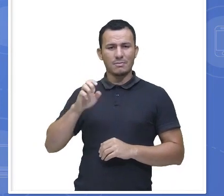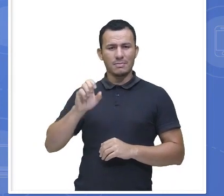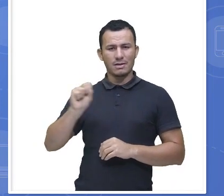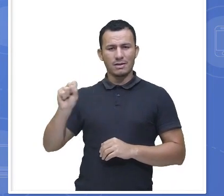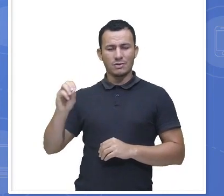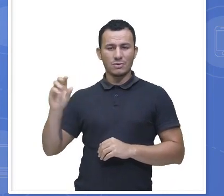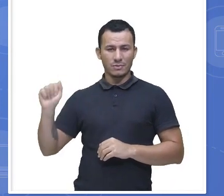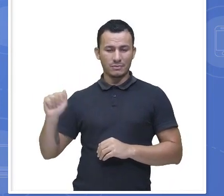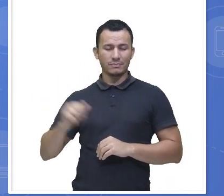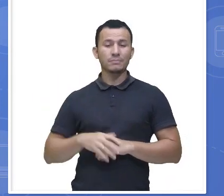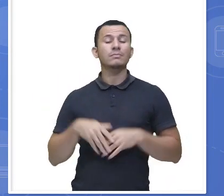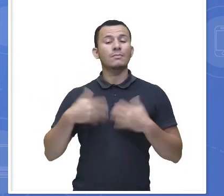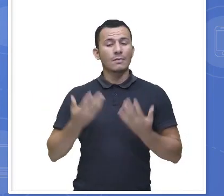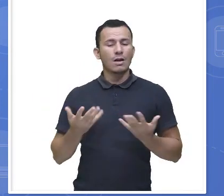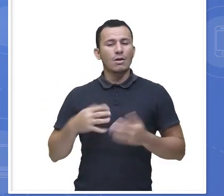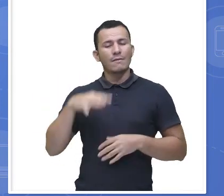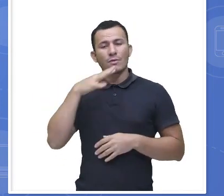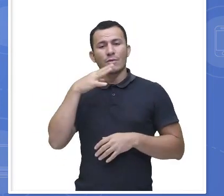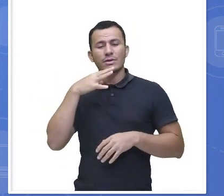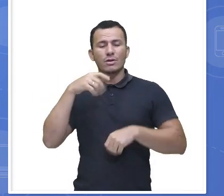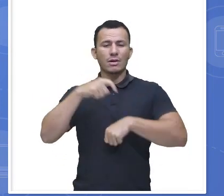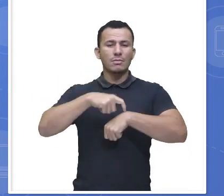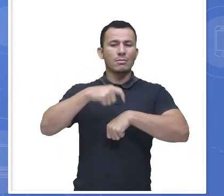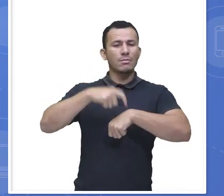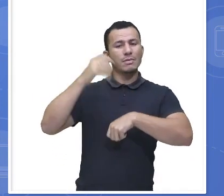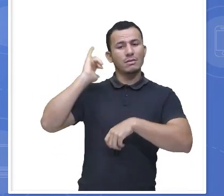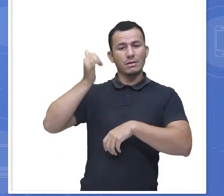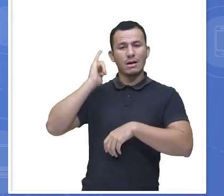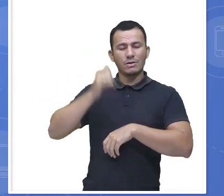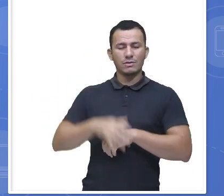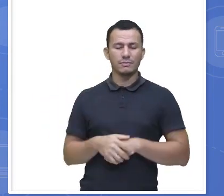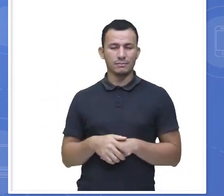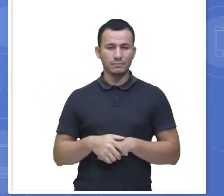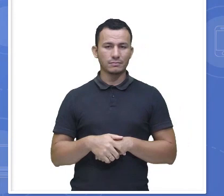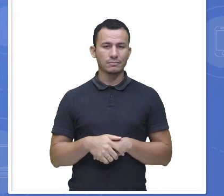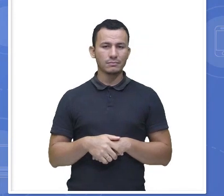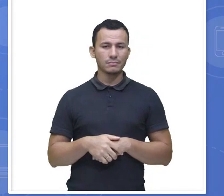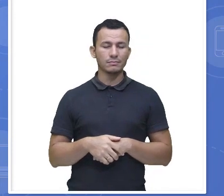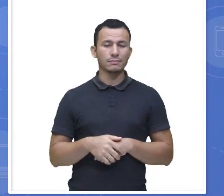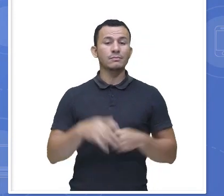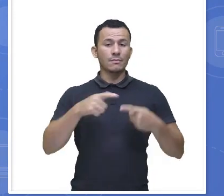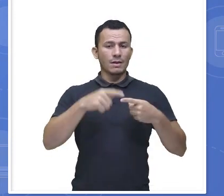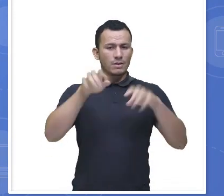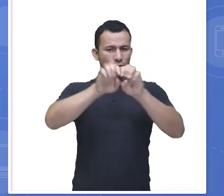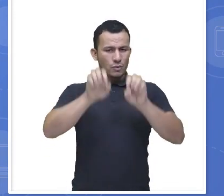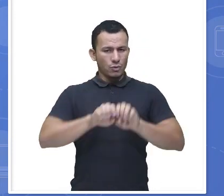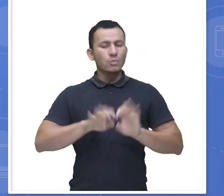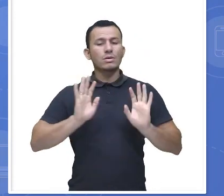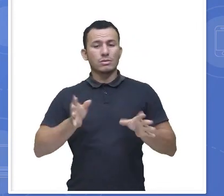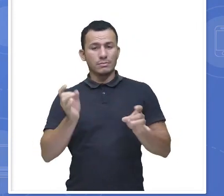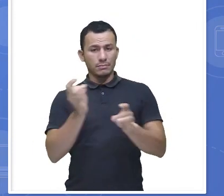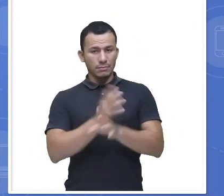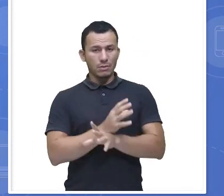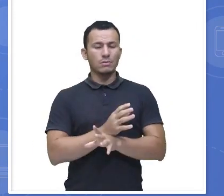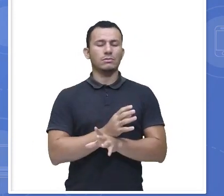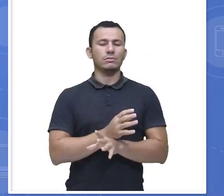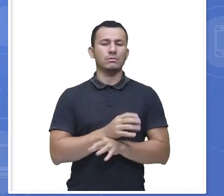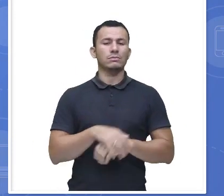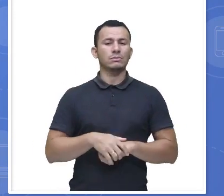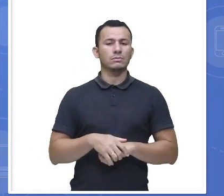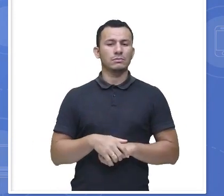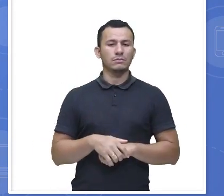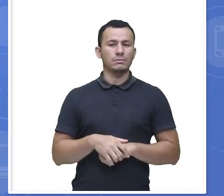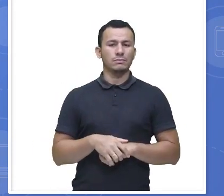então nós vamos conhecer os momentos da narrativa. Já conhecemos, né, a sua estrutura, os